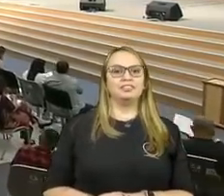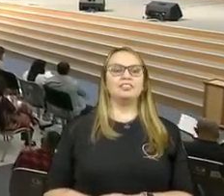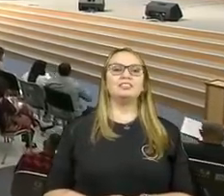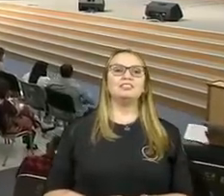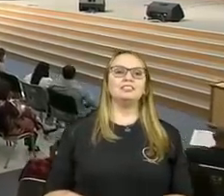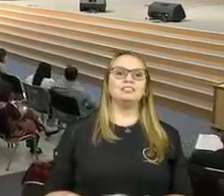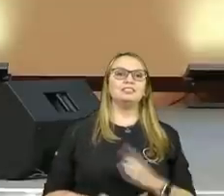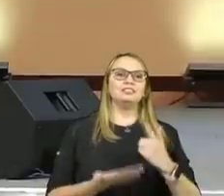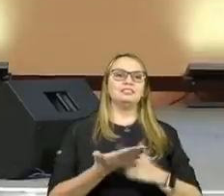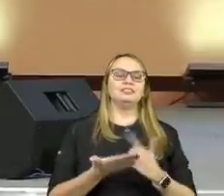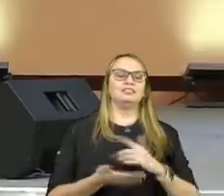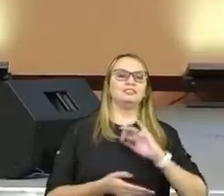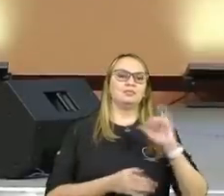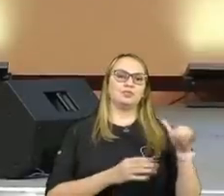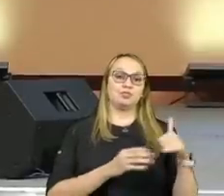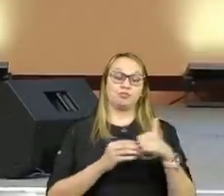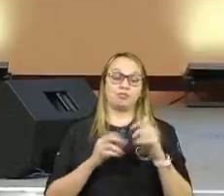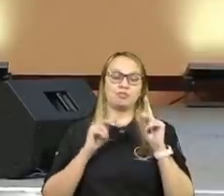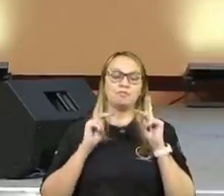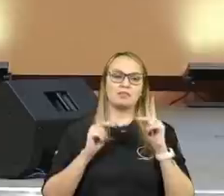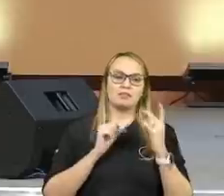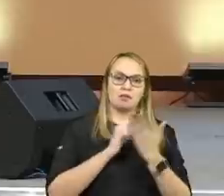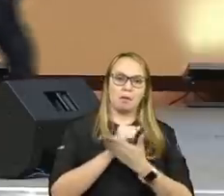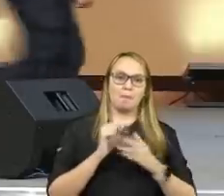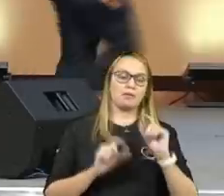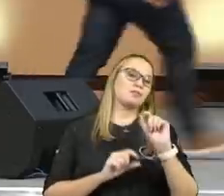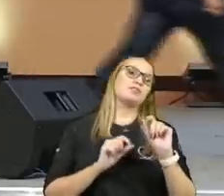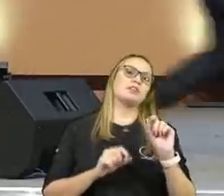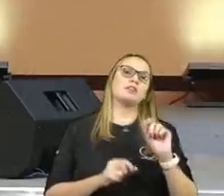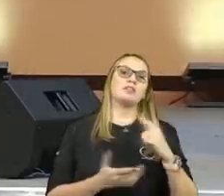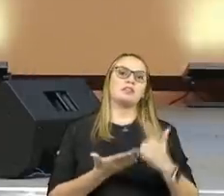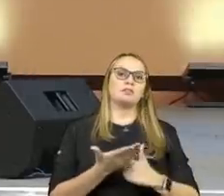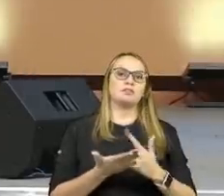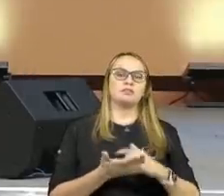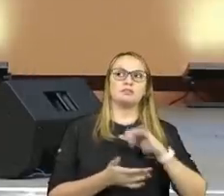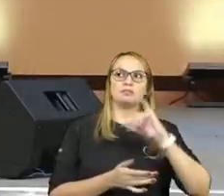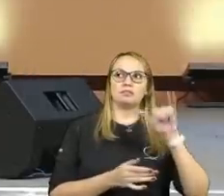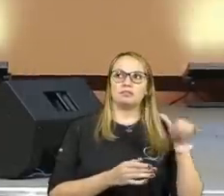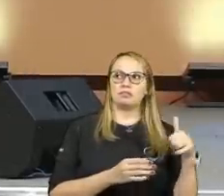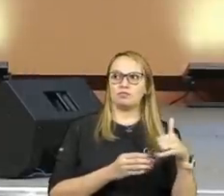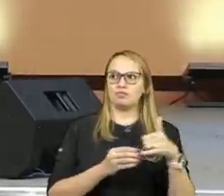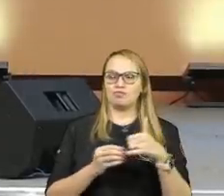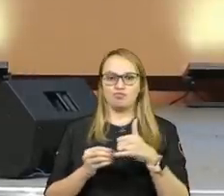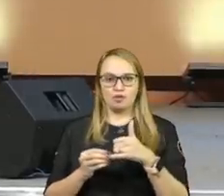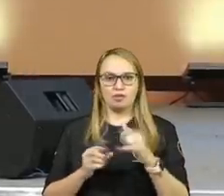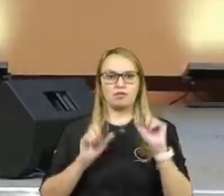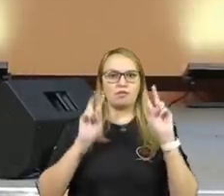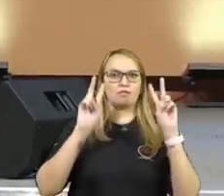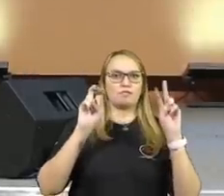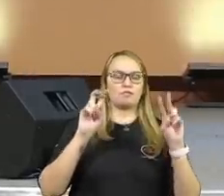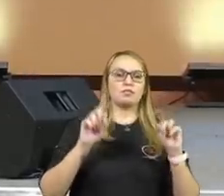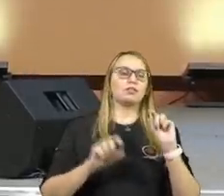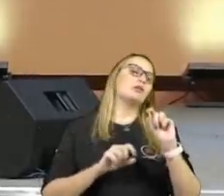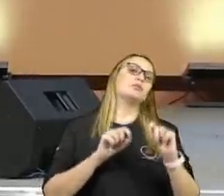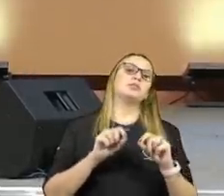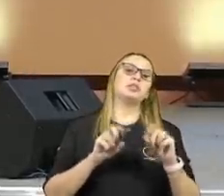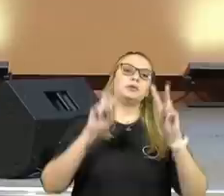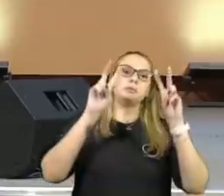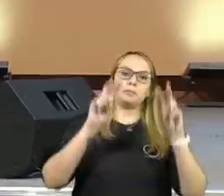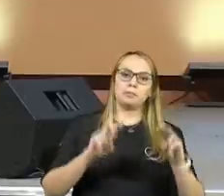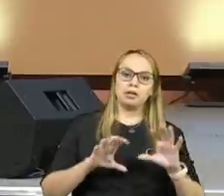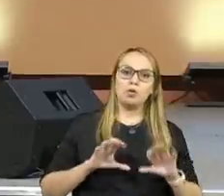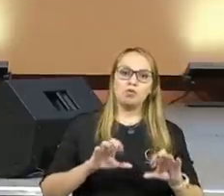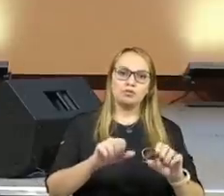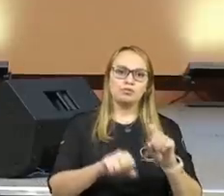Livro de Josué, a nossa palavra está baseada no livro de Josué. Estamos falando sobre conquistando em